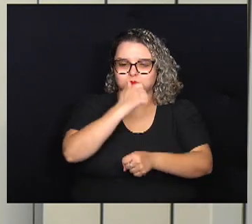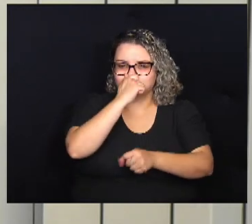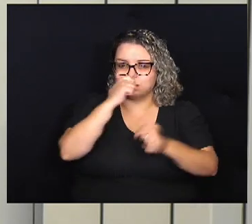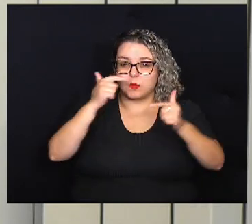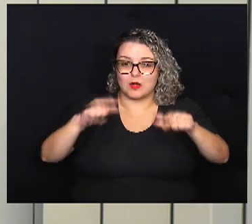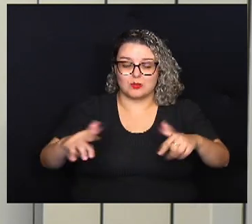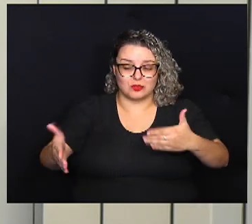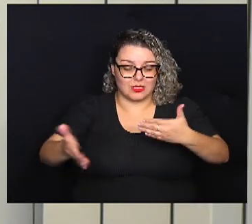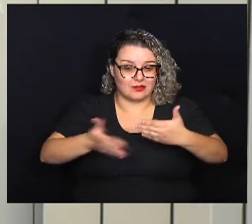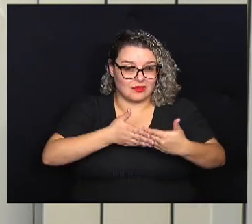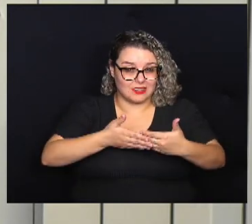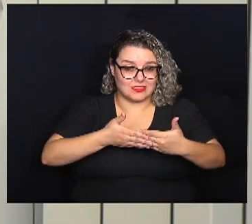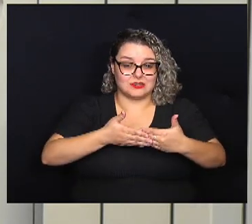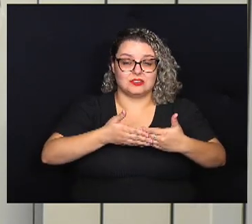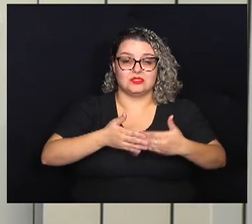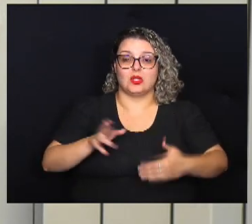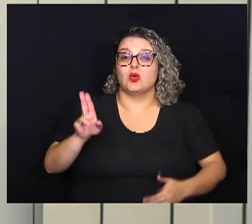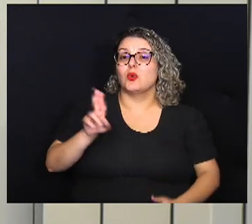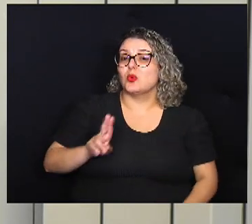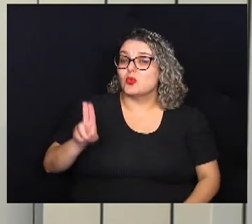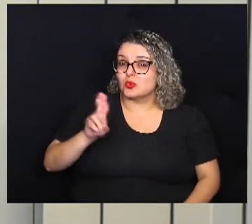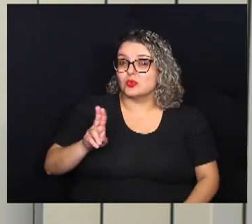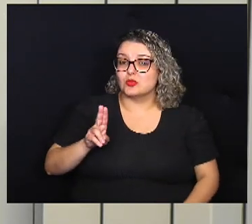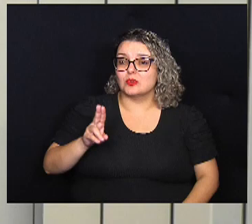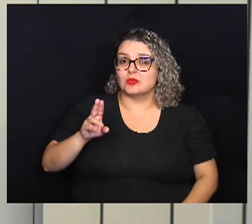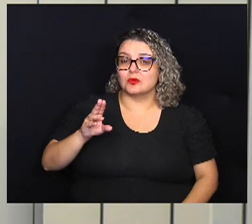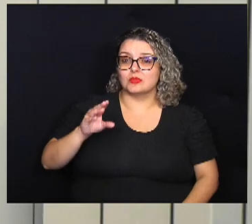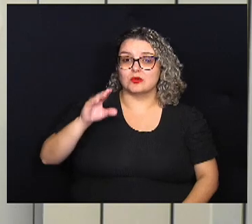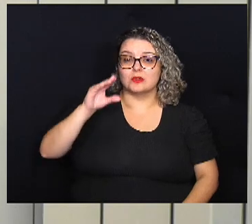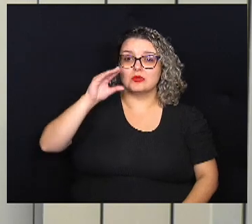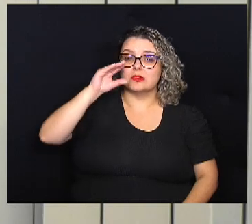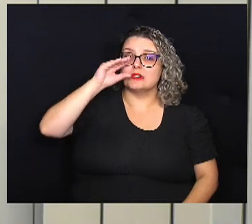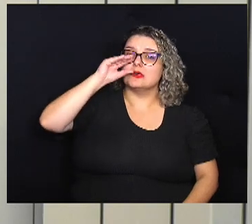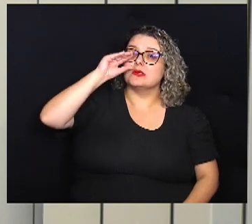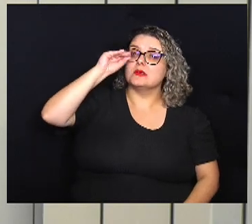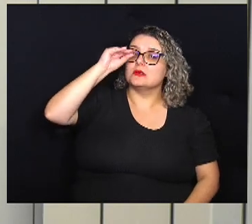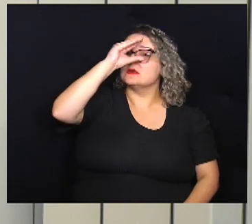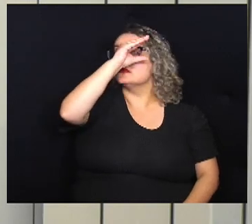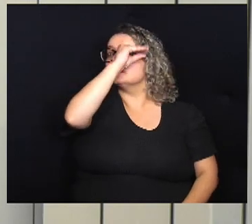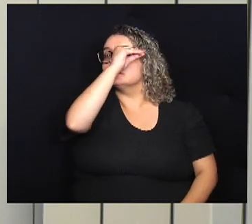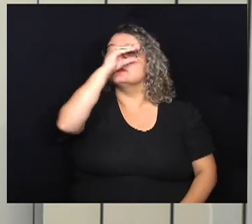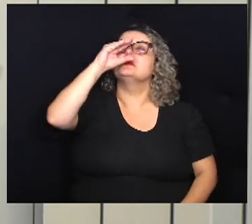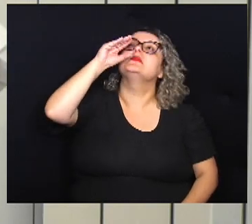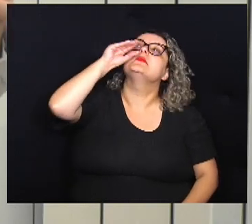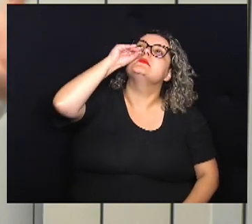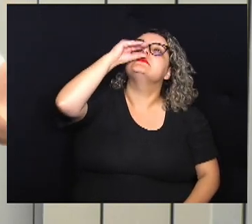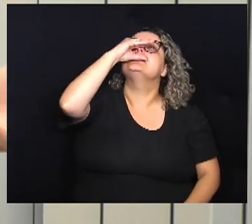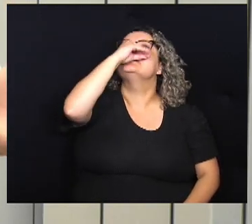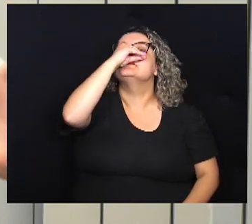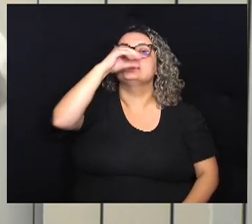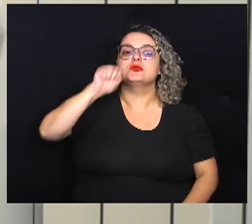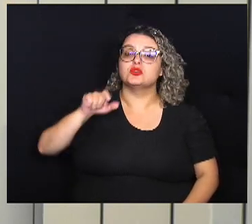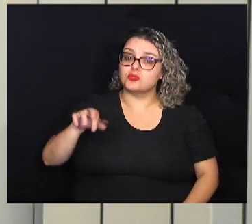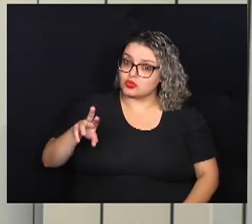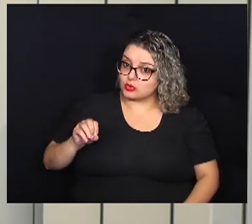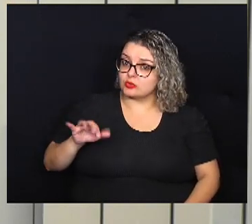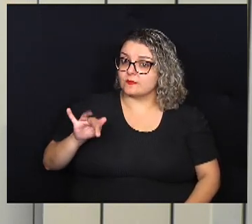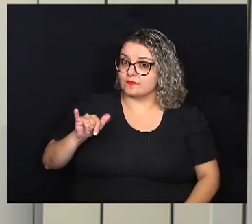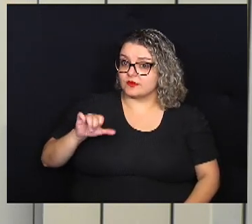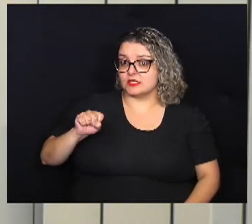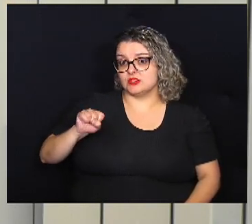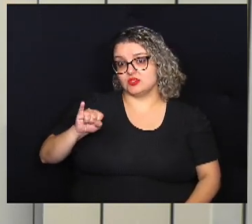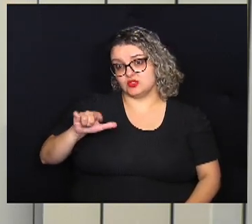ambientes fechados. Utilize soro fisiológico para os olhos e narinas, até porque